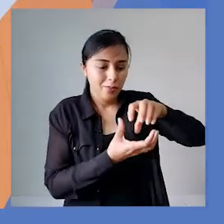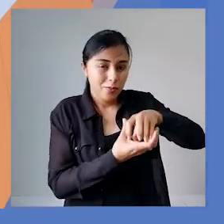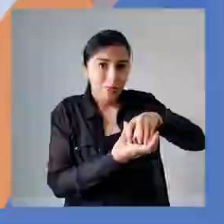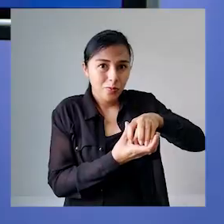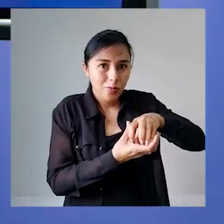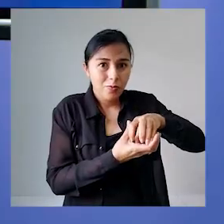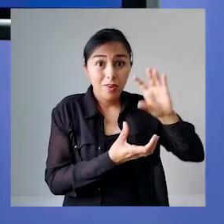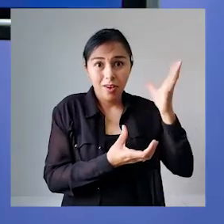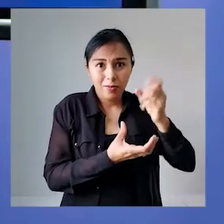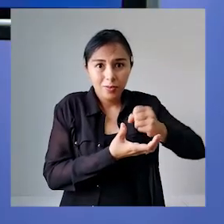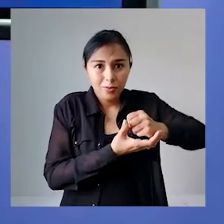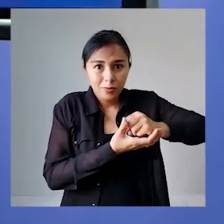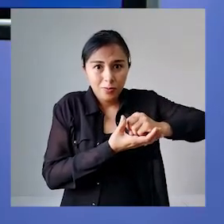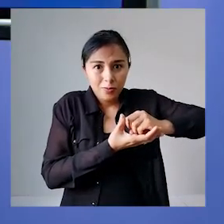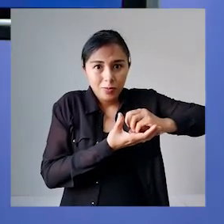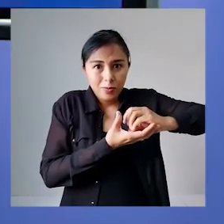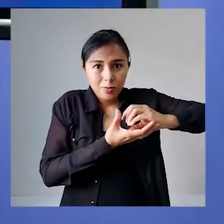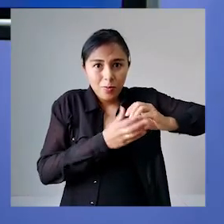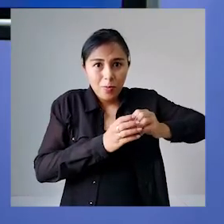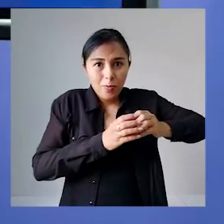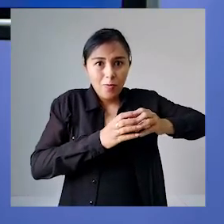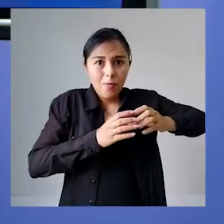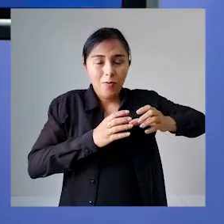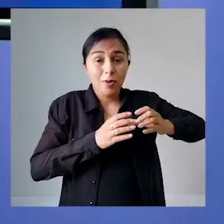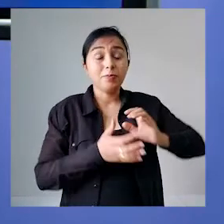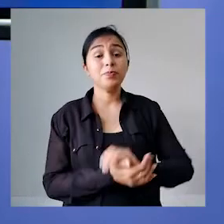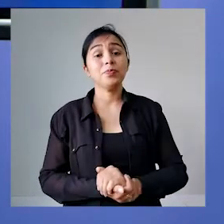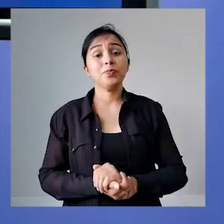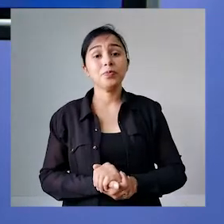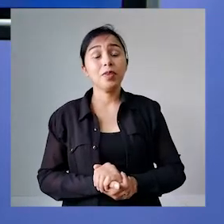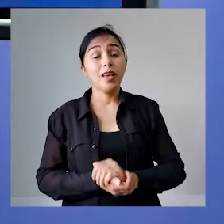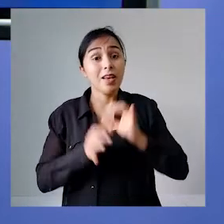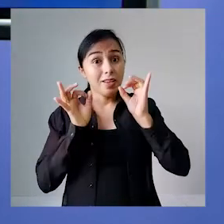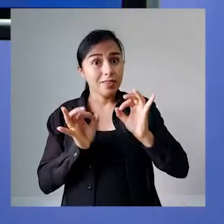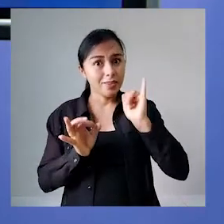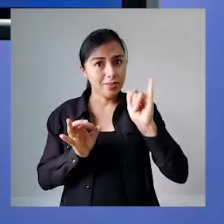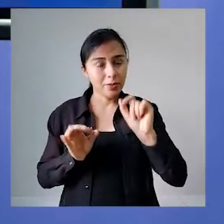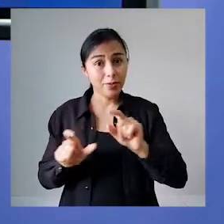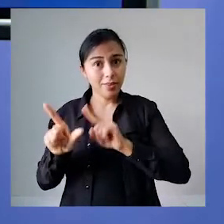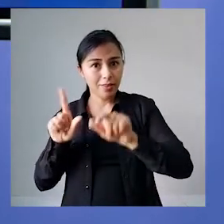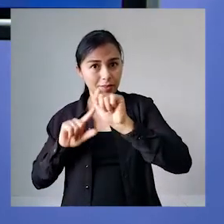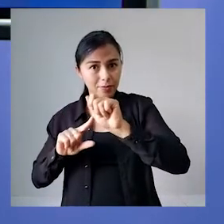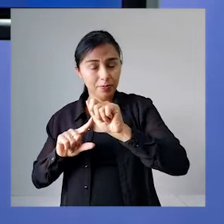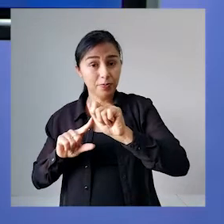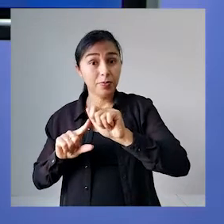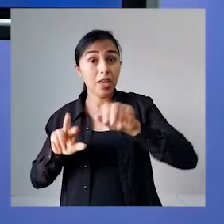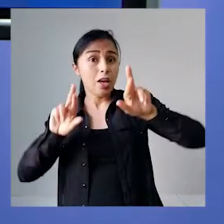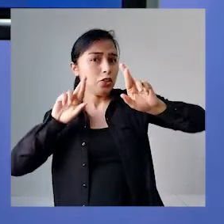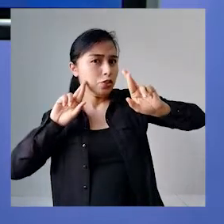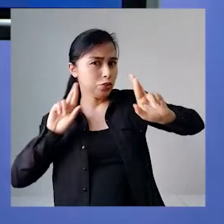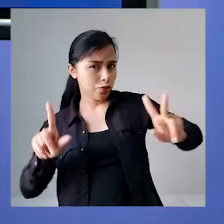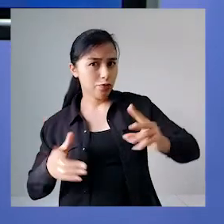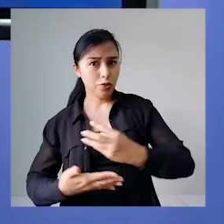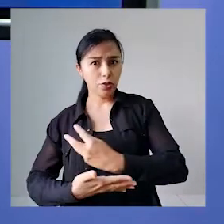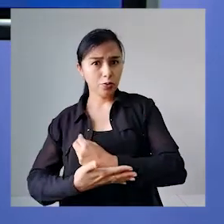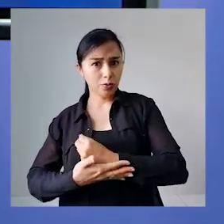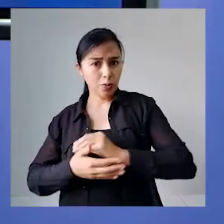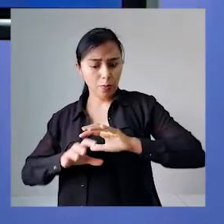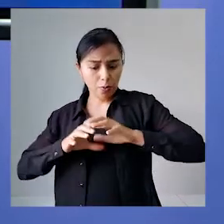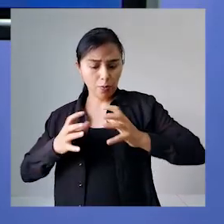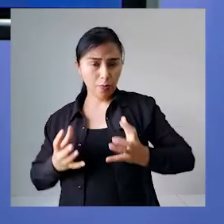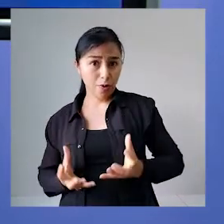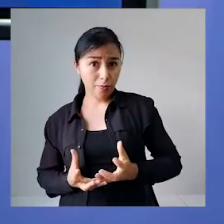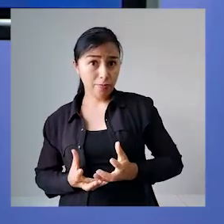letra A, diferentemente dos mamíferos placentários, eles apresentam autofecundação, ou seja, não tem fecundação entre macho e